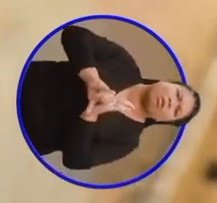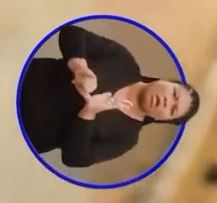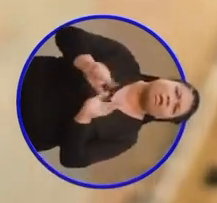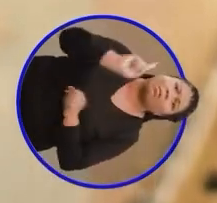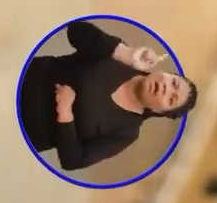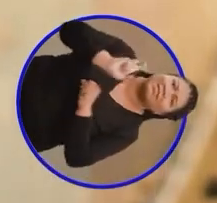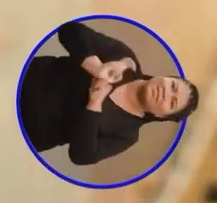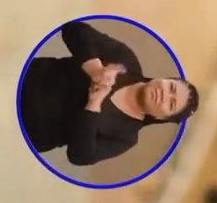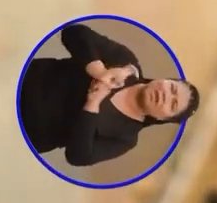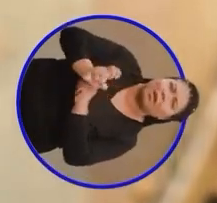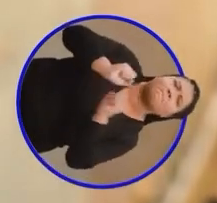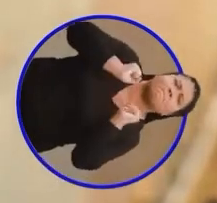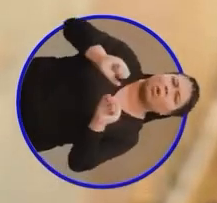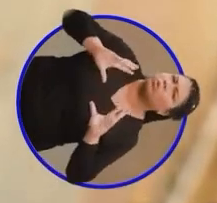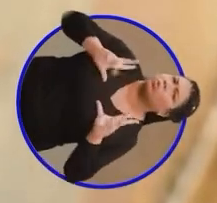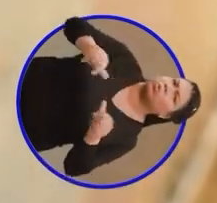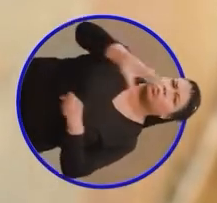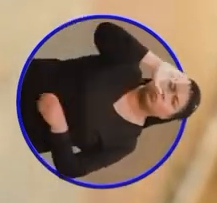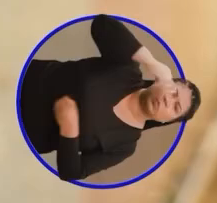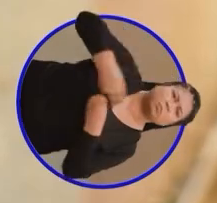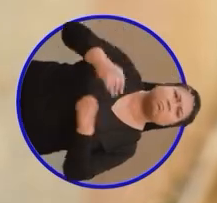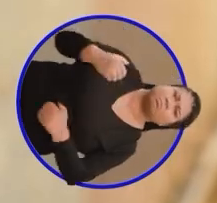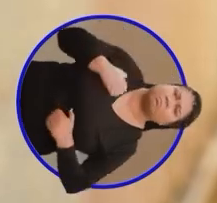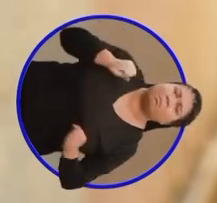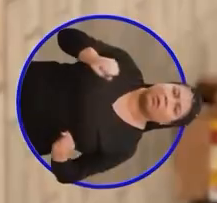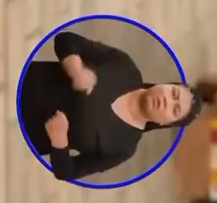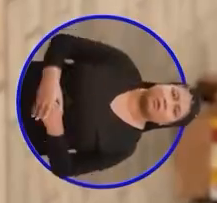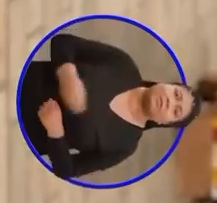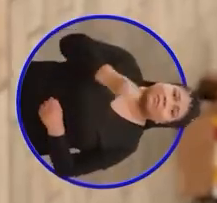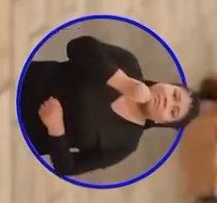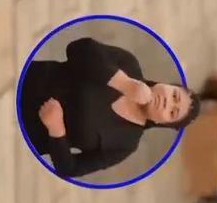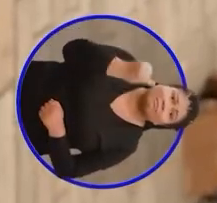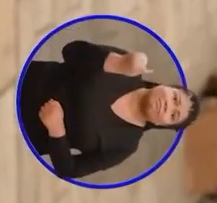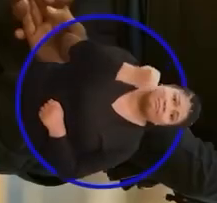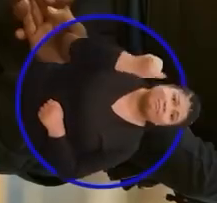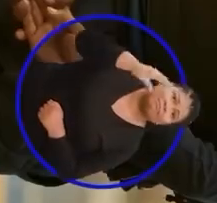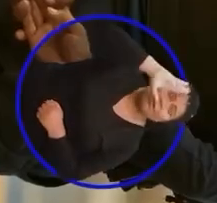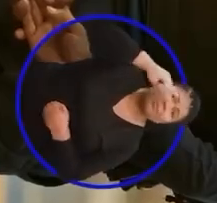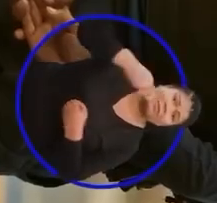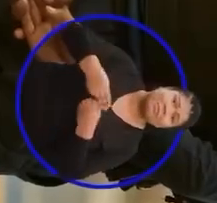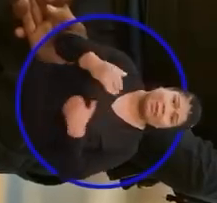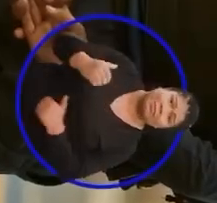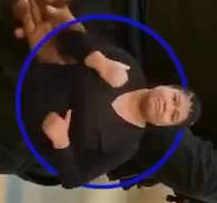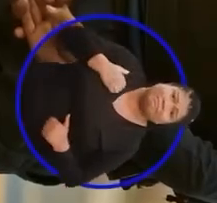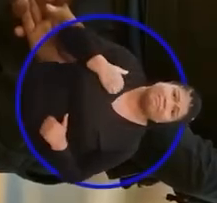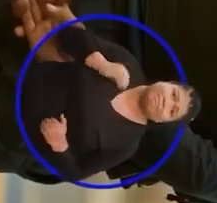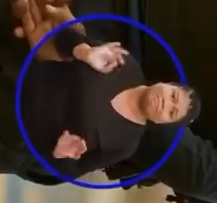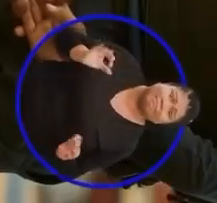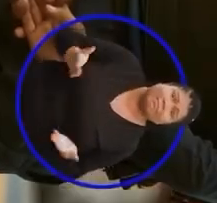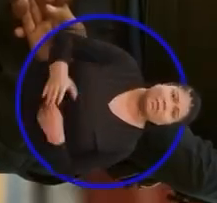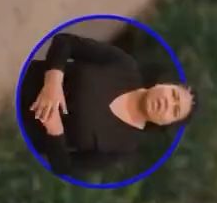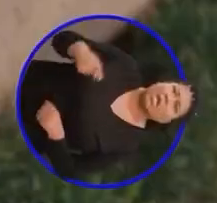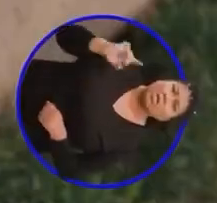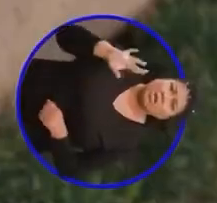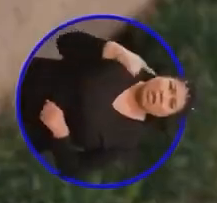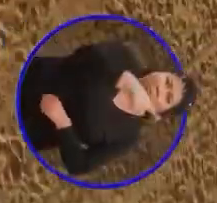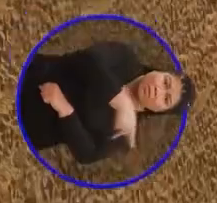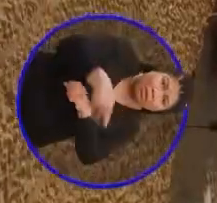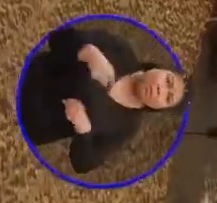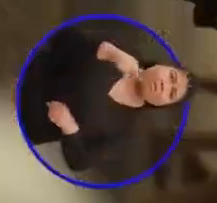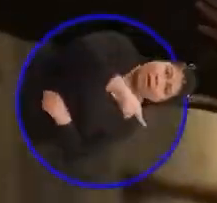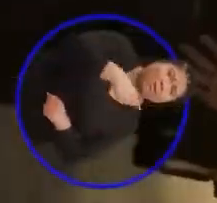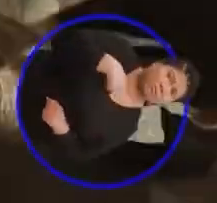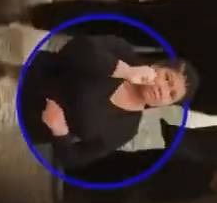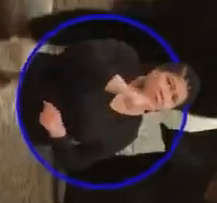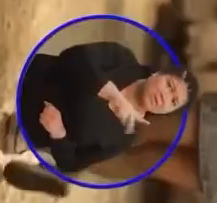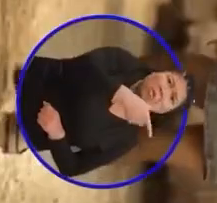3 anos, uma lei que permite armar toda a guarda municipal. Que seria muito importante que tivesse a guarda municipal armada, né? Não só lá na Ponta